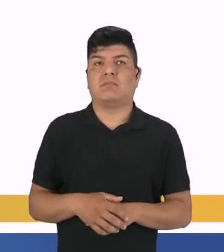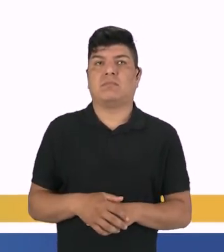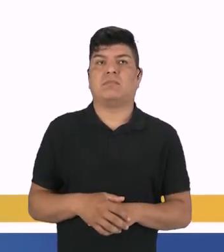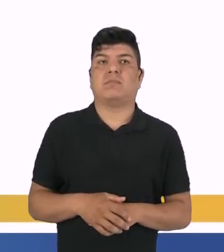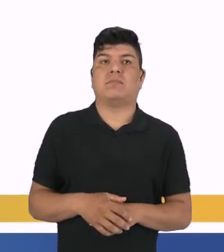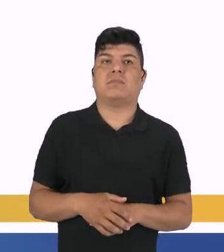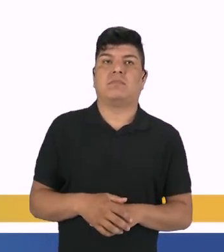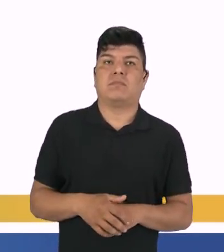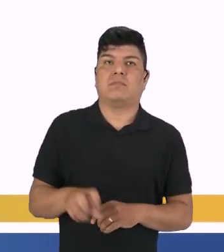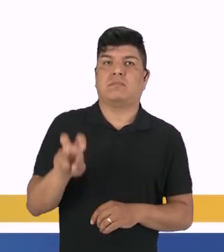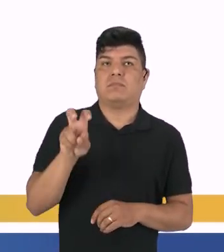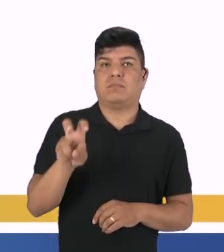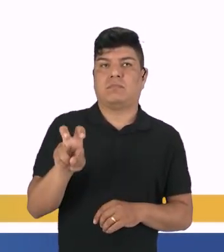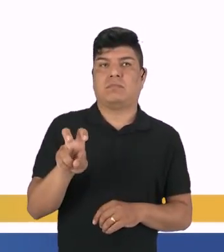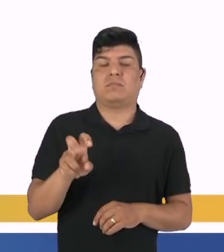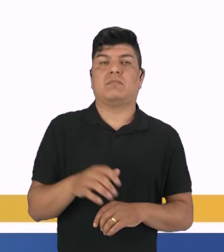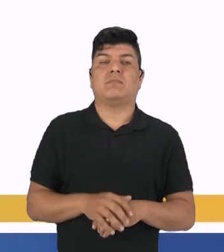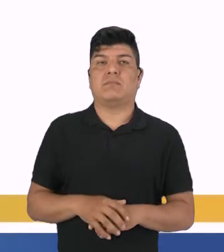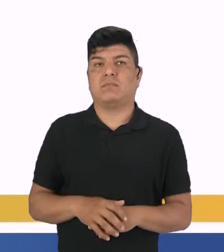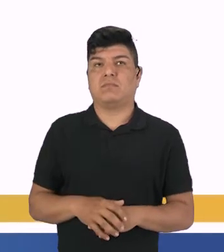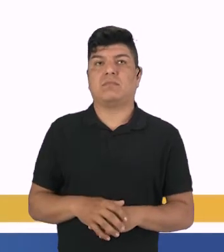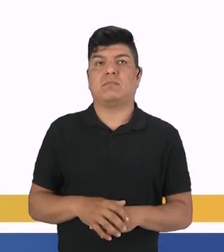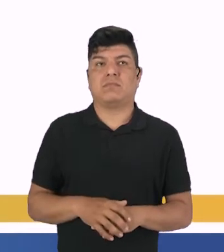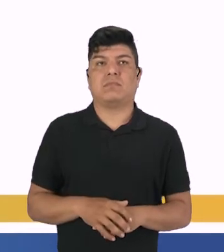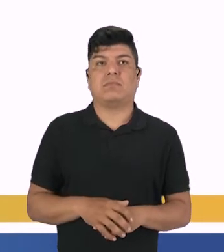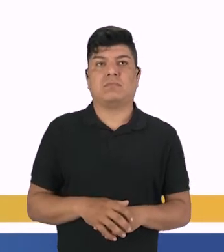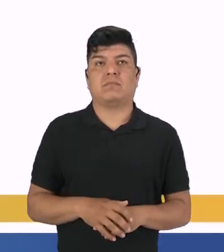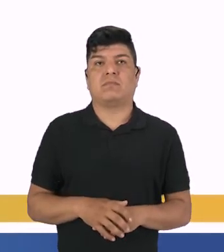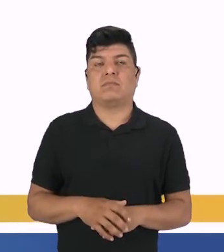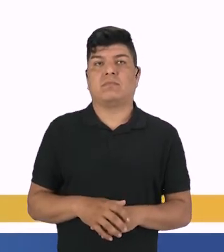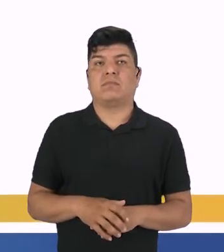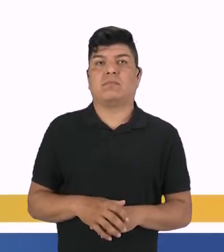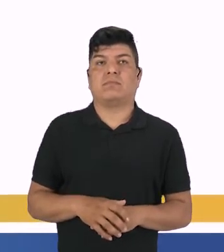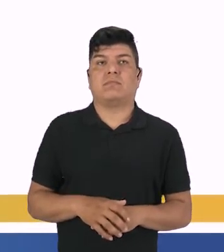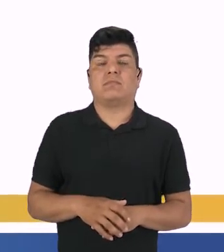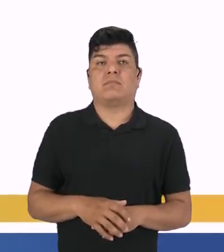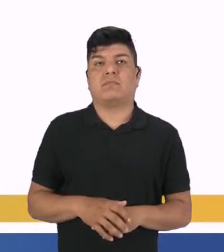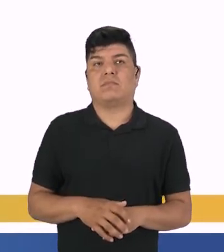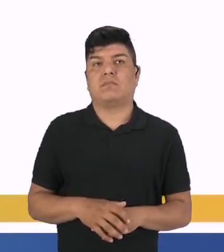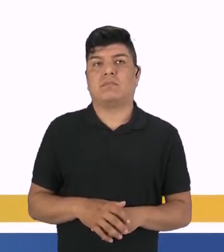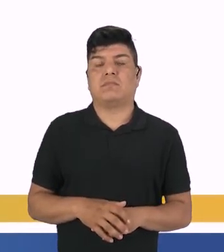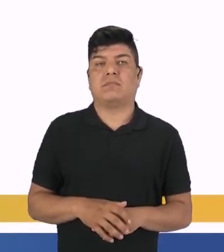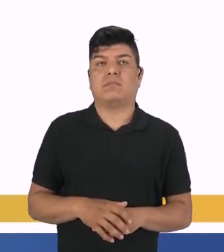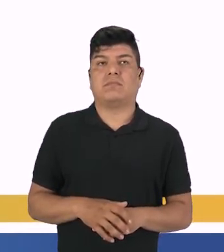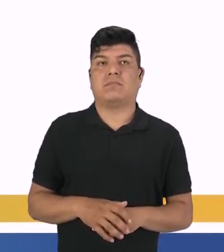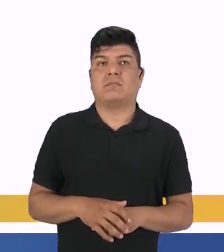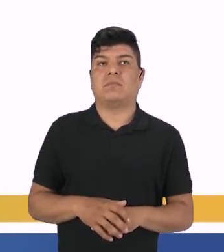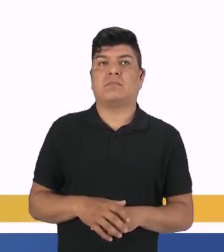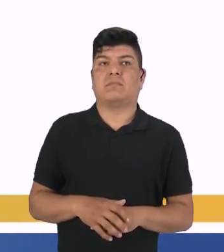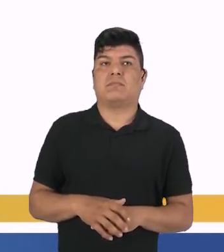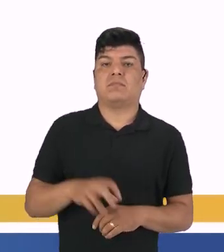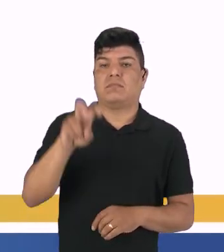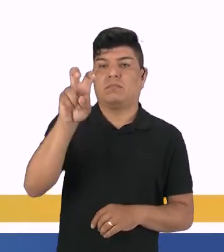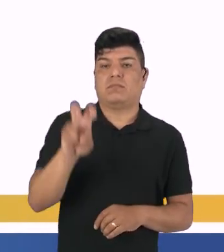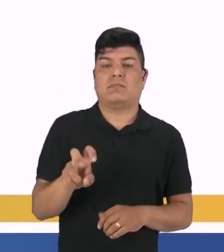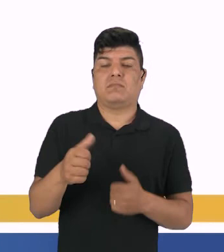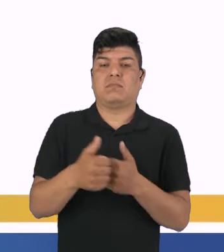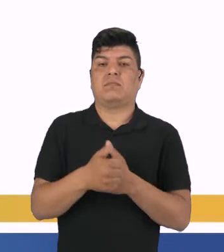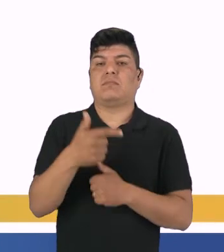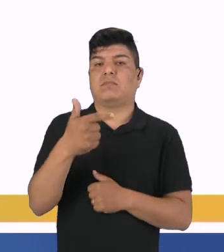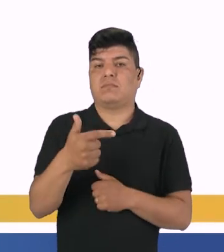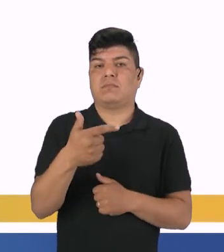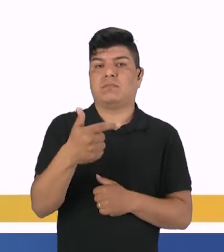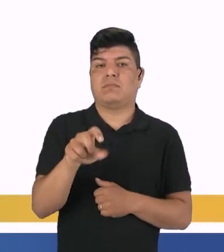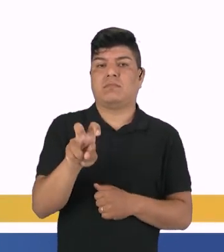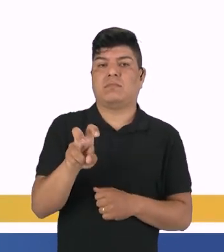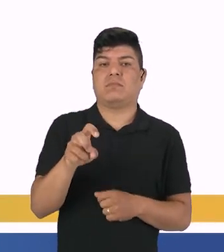Aí eu vou descer o próximo número, o último que eu ainda não tinha usado, que é o 5. Aí, descendo o 5 para o lado do 2, eu tenho